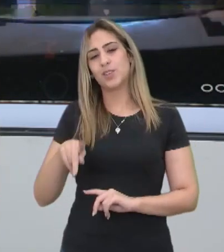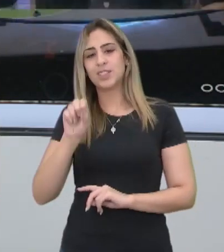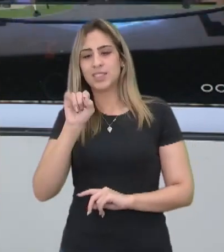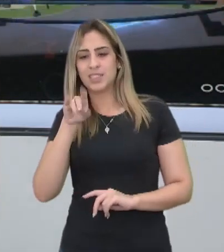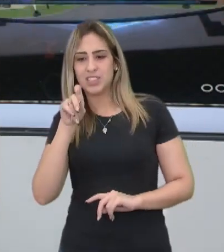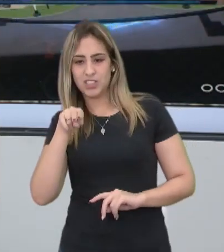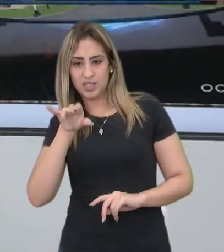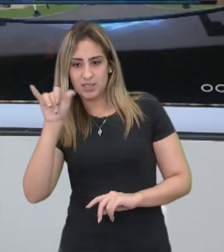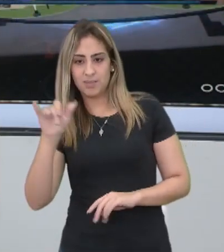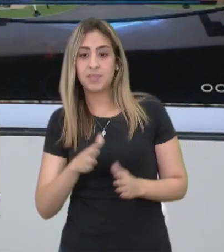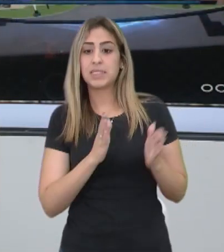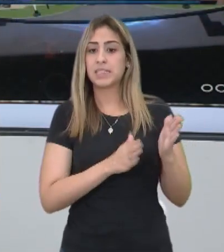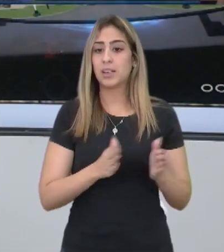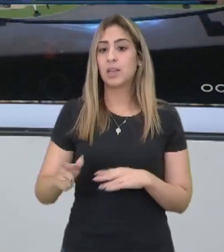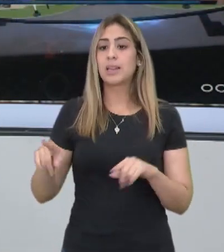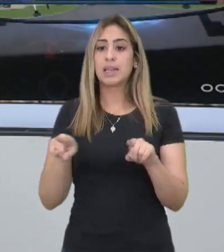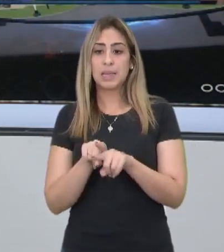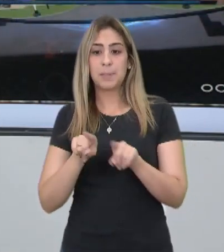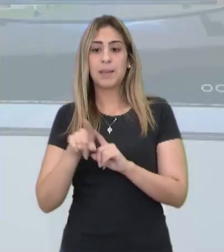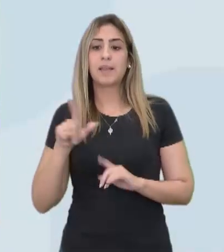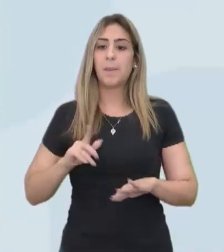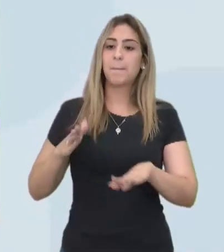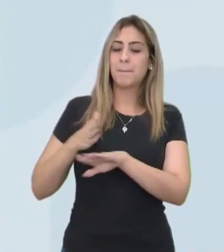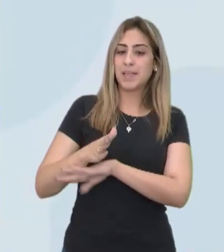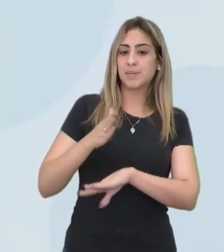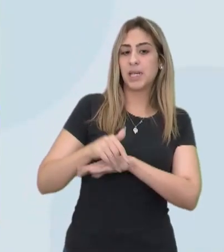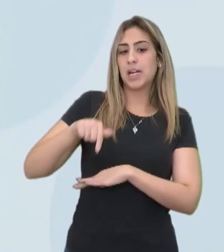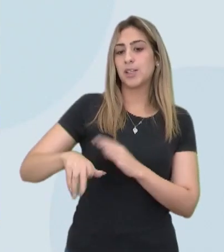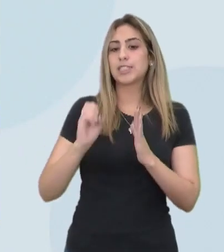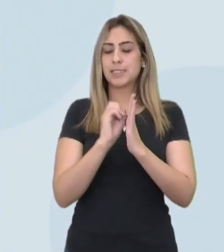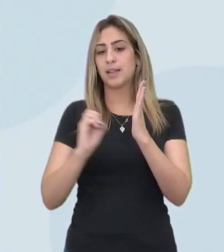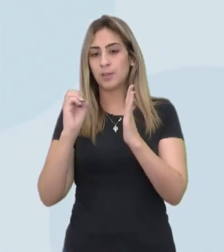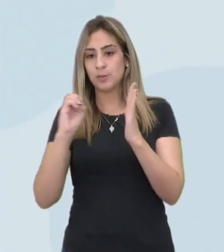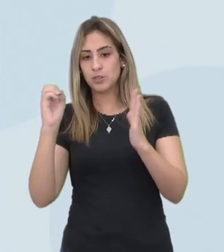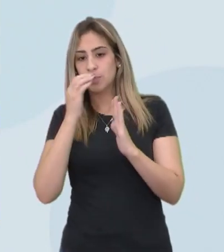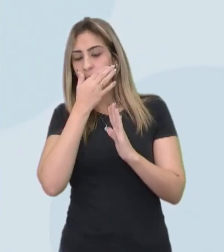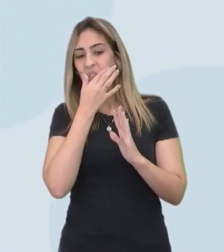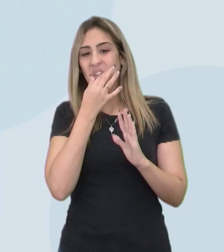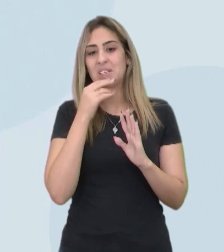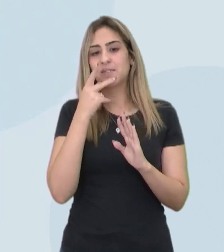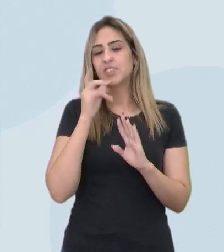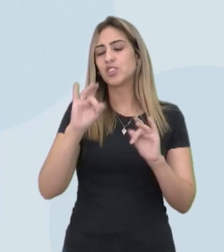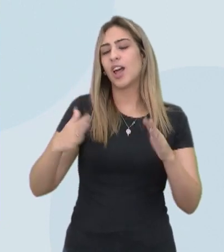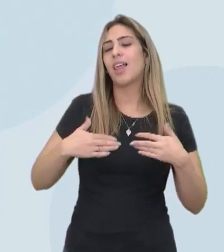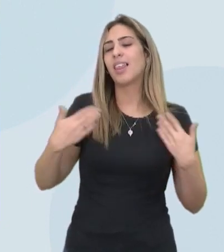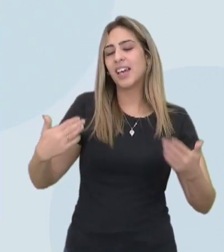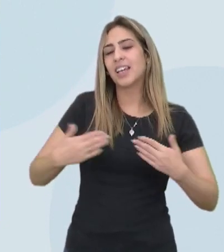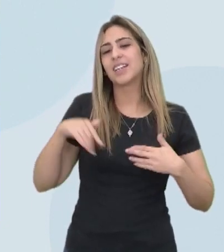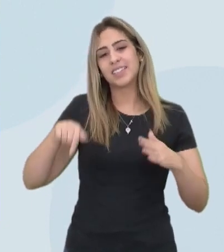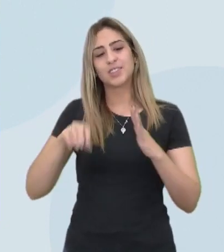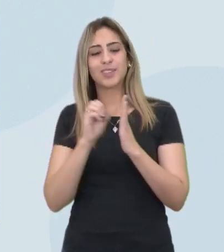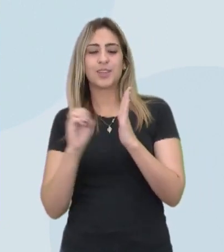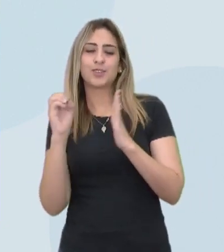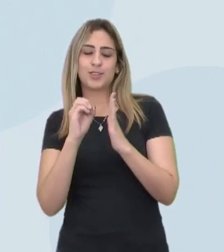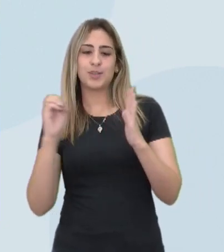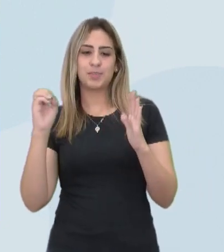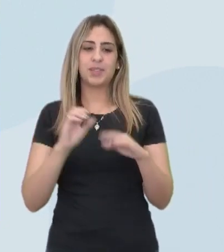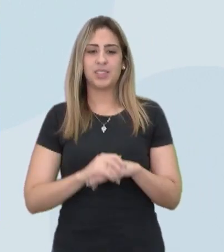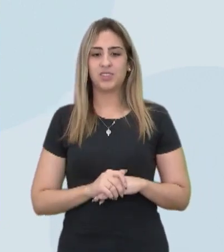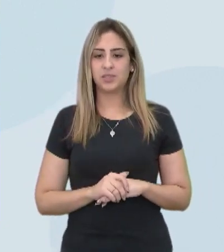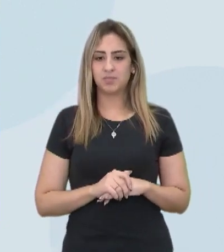Na sequência, também eu tive a participação aqui no Centro de Mídias. Aqui estou falando das alegrias, né, que o Centro de Mídias